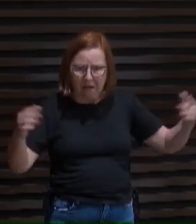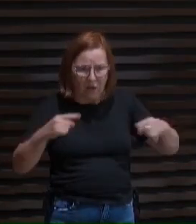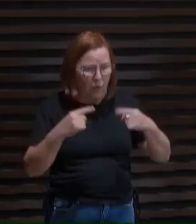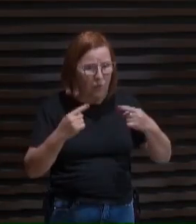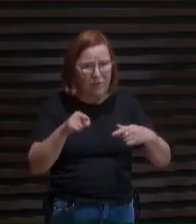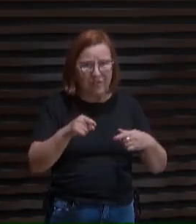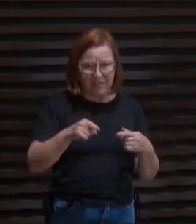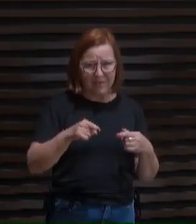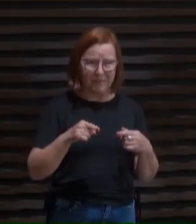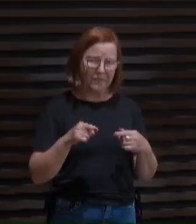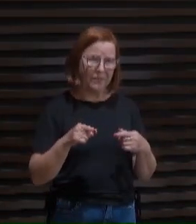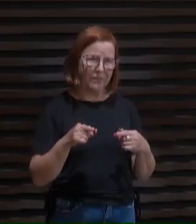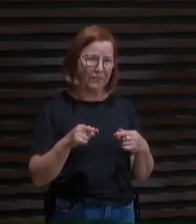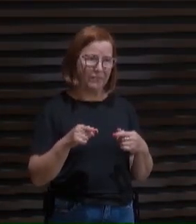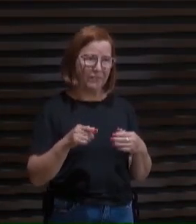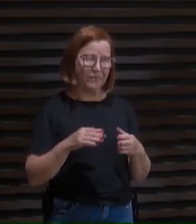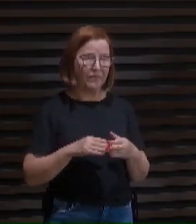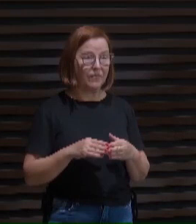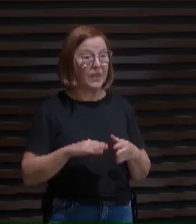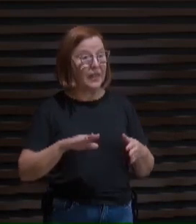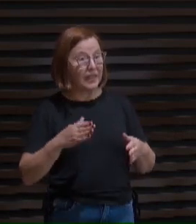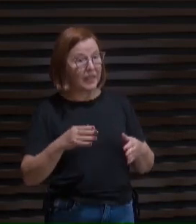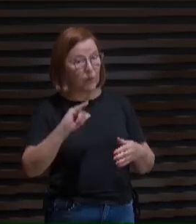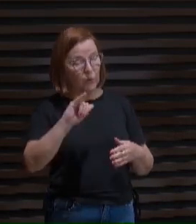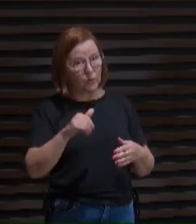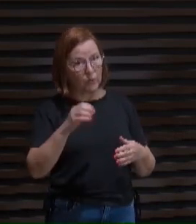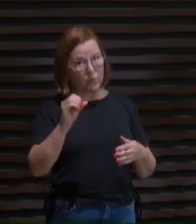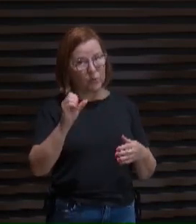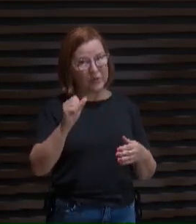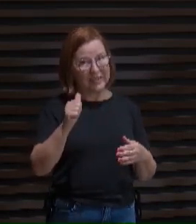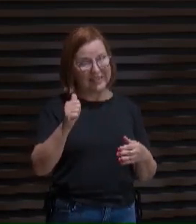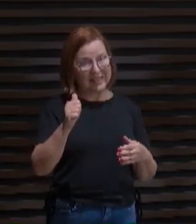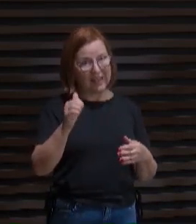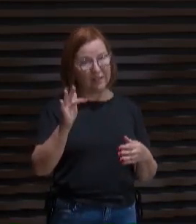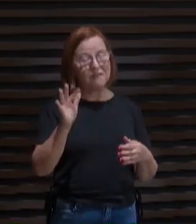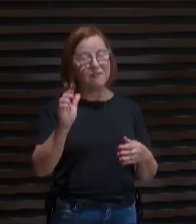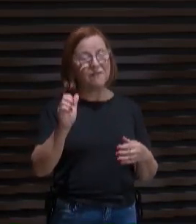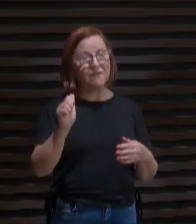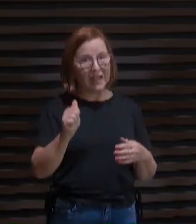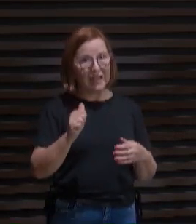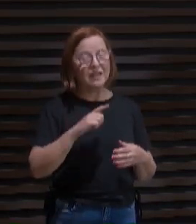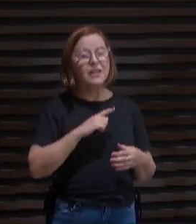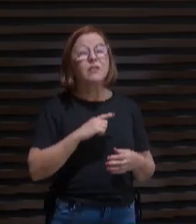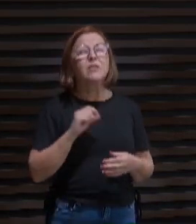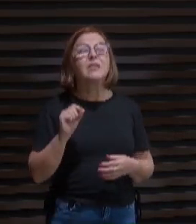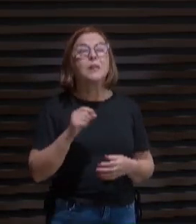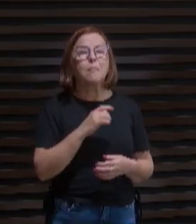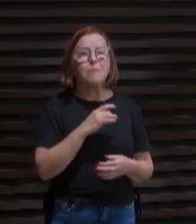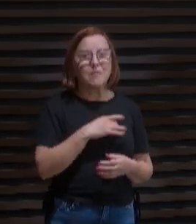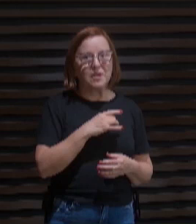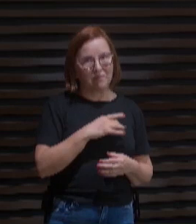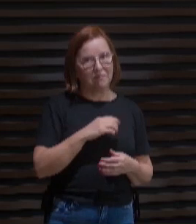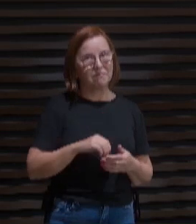em Azazon Tamar, que é em Gedi. Então Josafá teve o quê? Ter